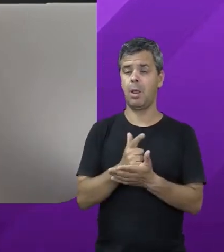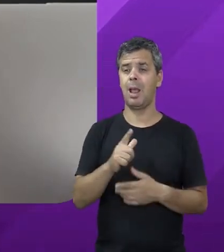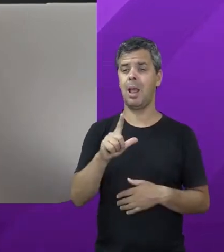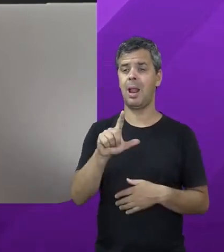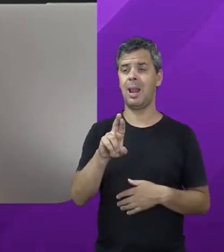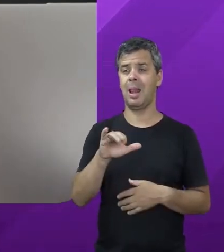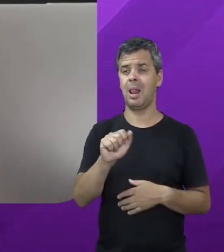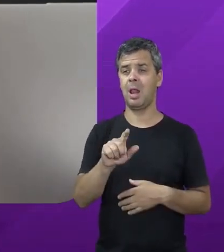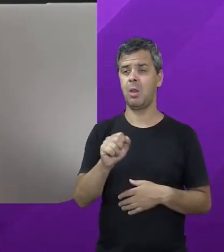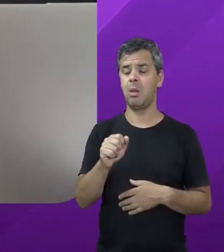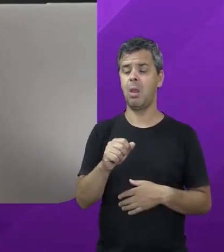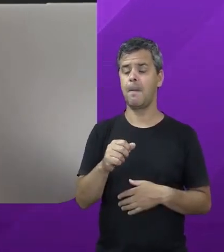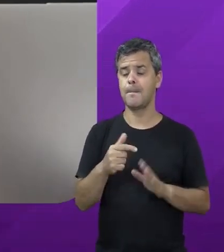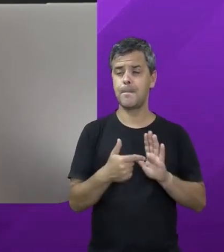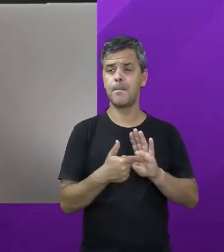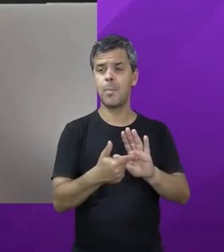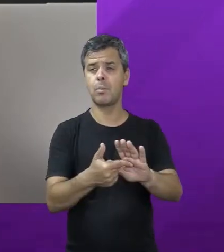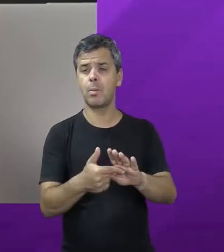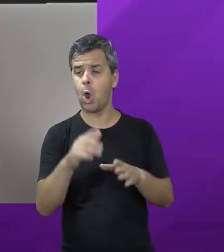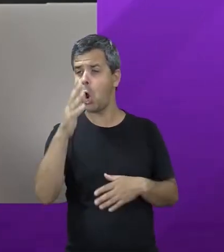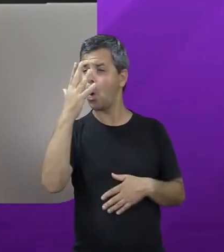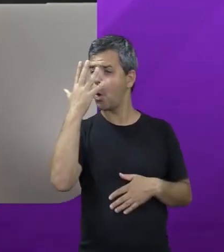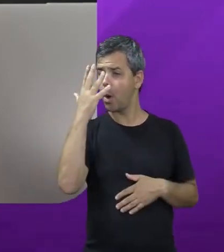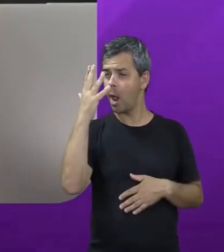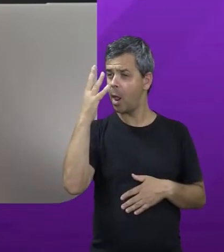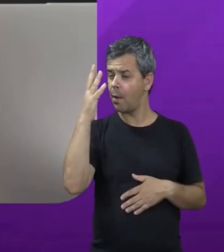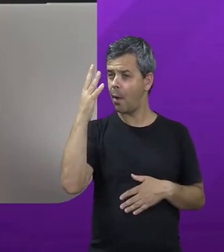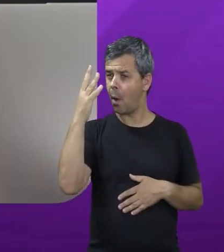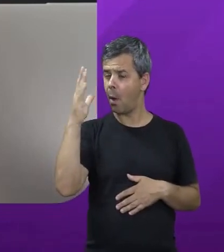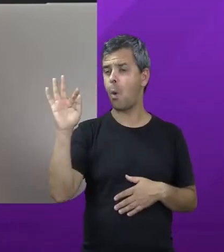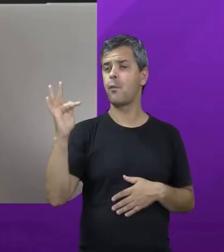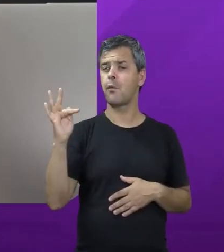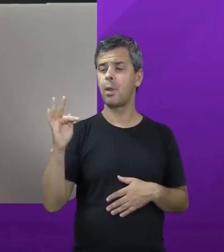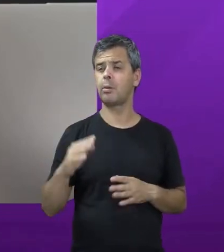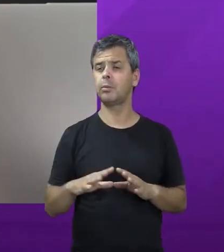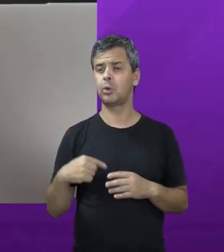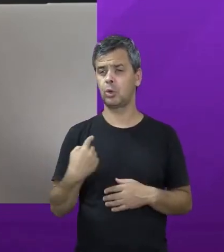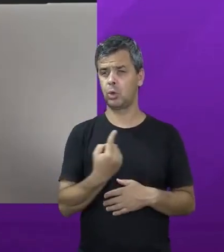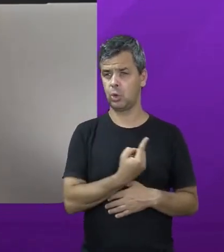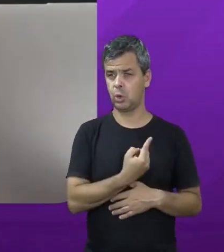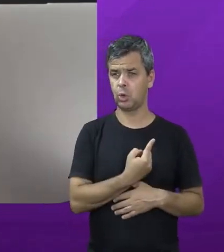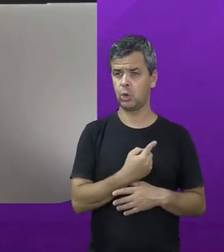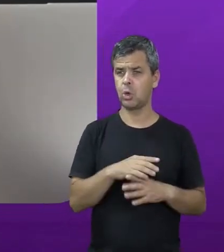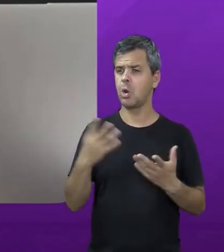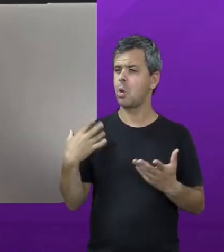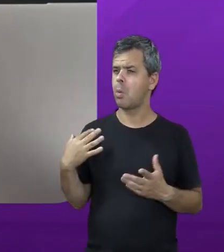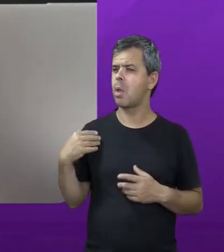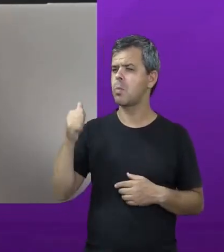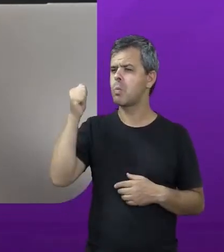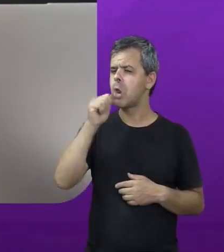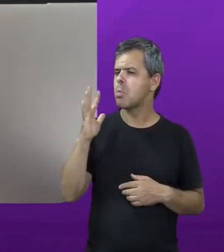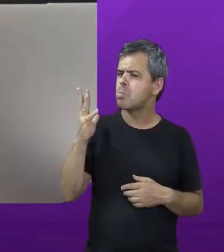ela dá o exemplo do carnaval, né? Que no carnaval, nós somos as grandes musas,